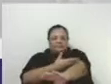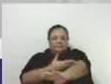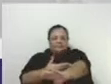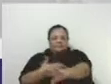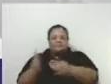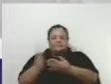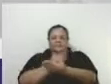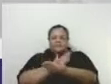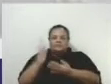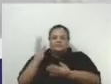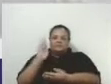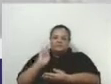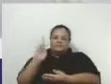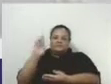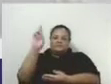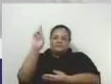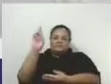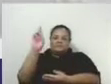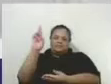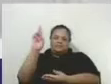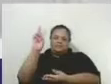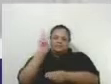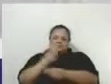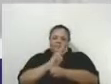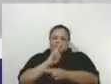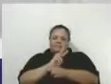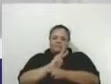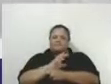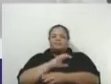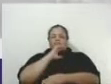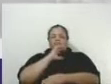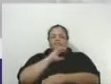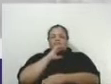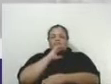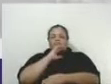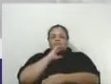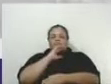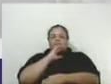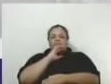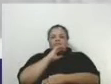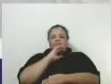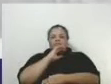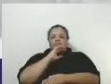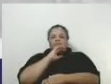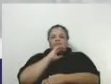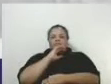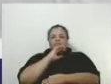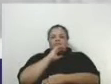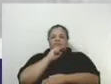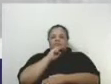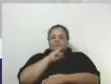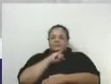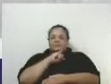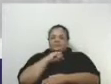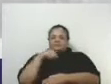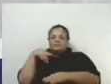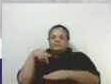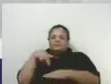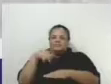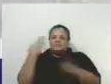e tutores de animais que, quando estão passeando com os seus animais de estimação,